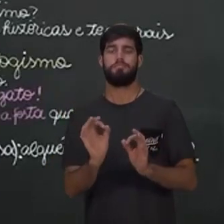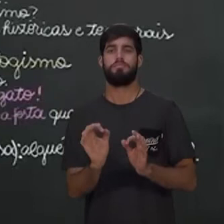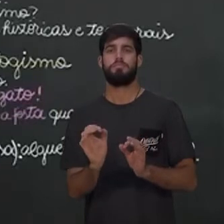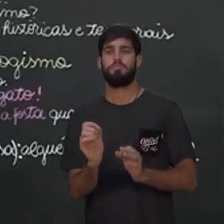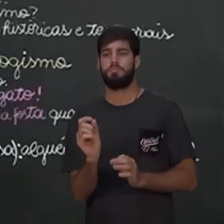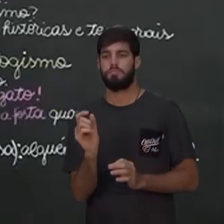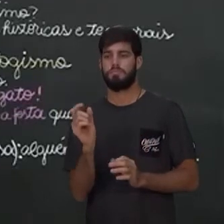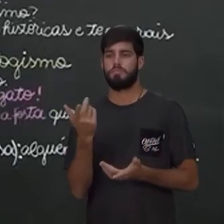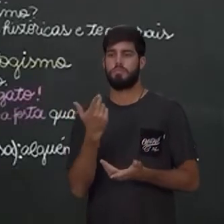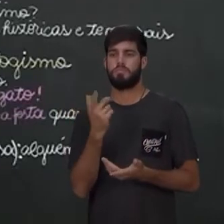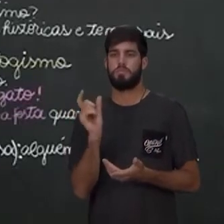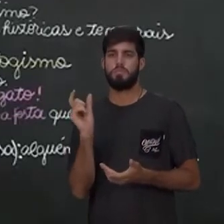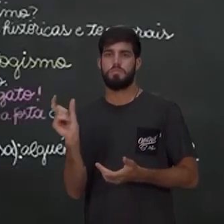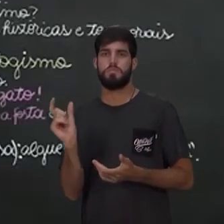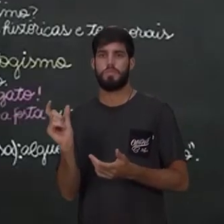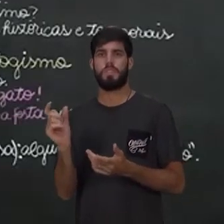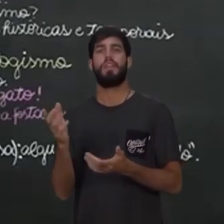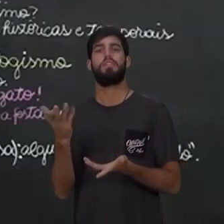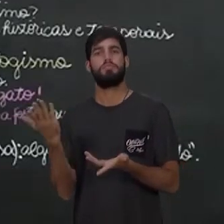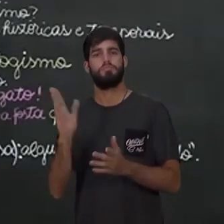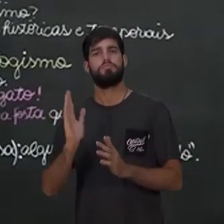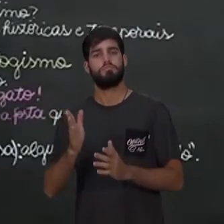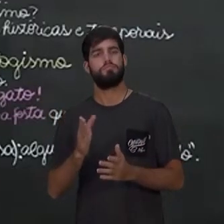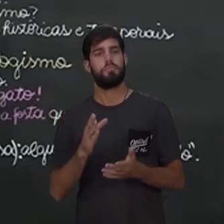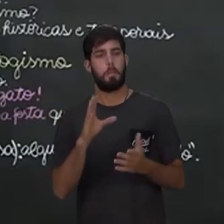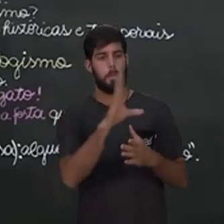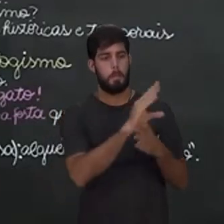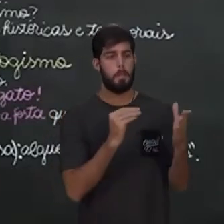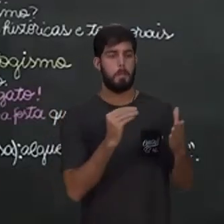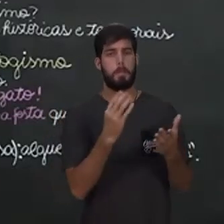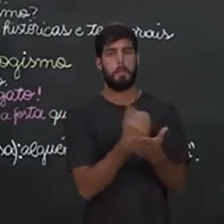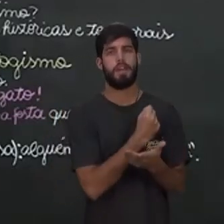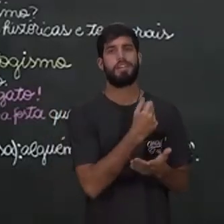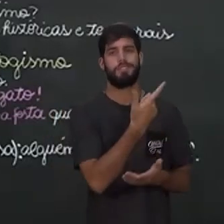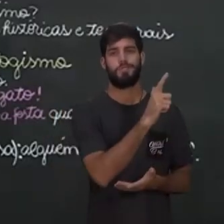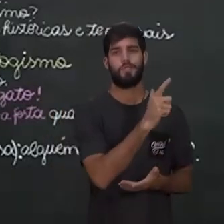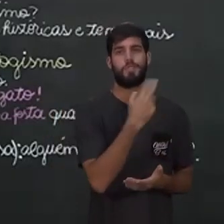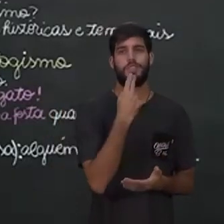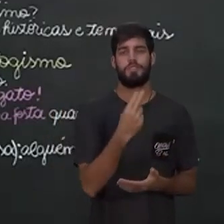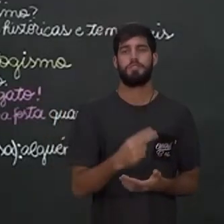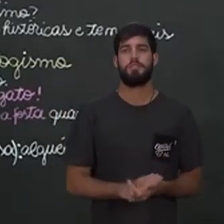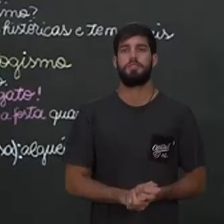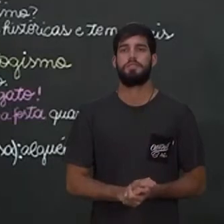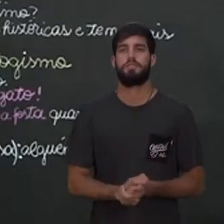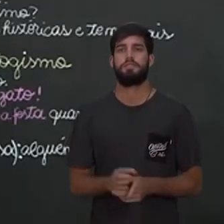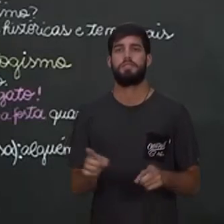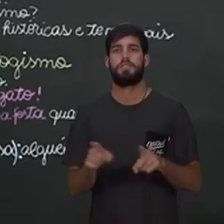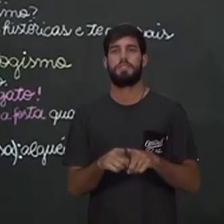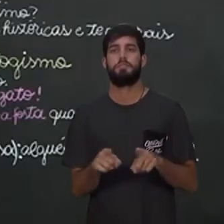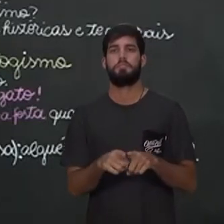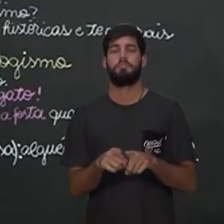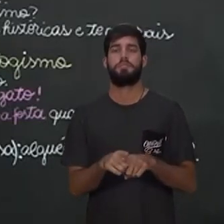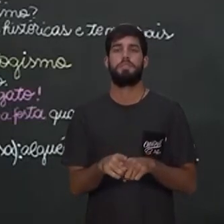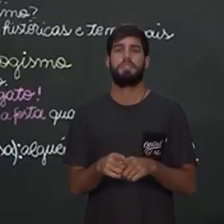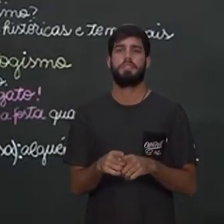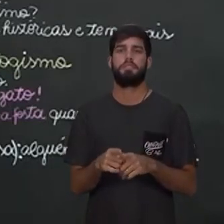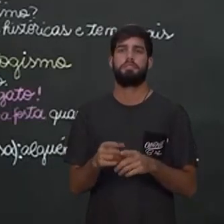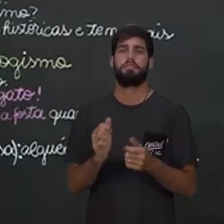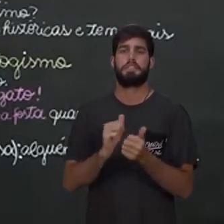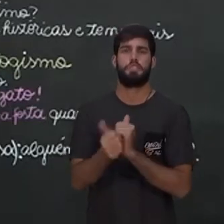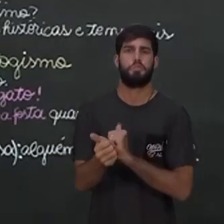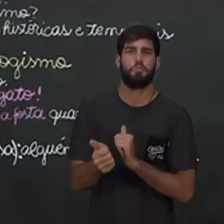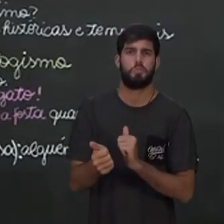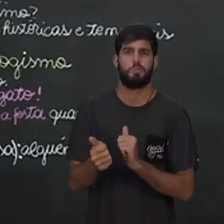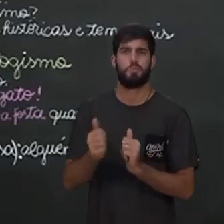recorrendo a outro. O caso do inglês como língua universal, você já deve ter reparado que em competições esportivas, internacionais, em